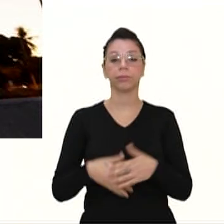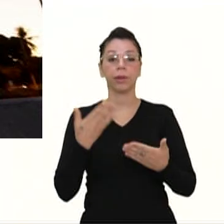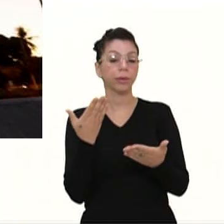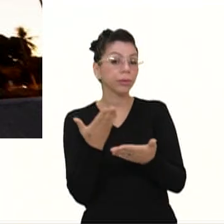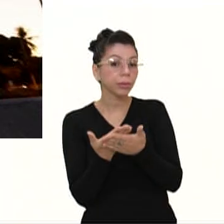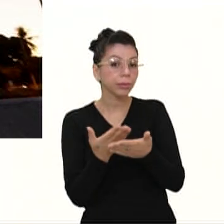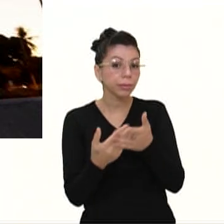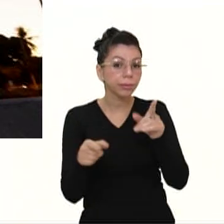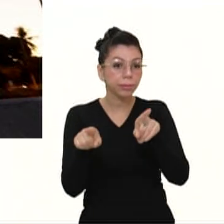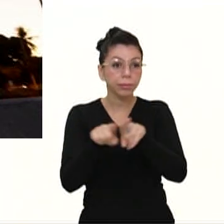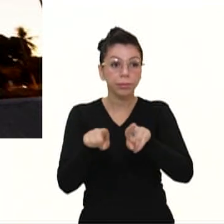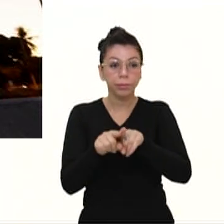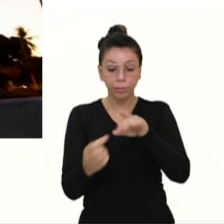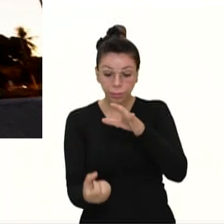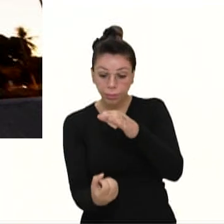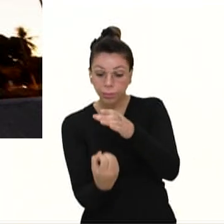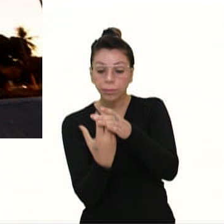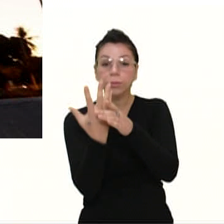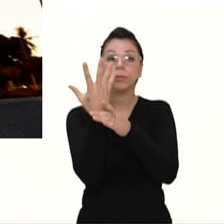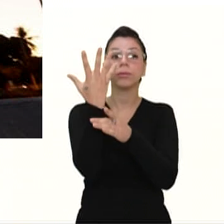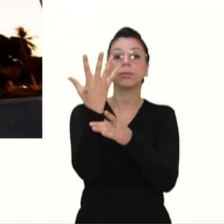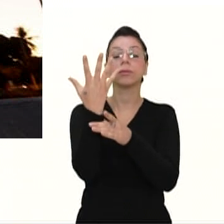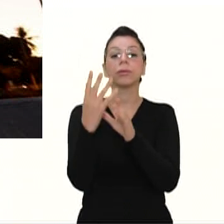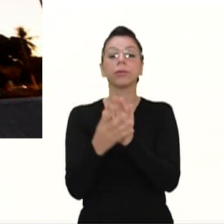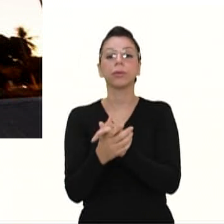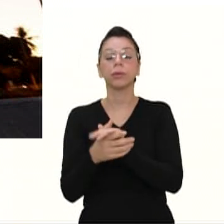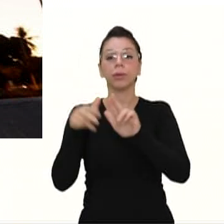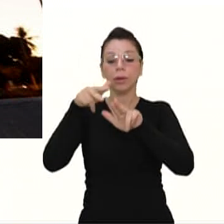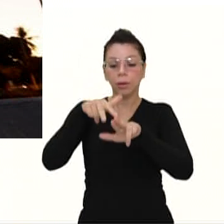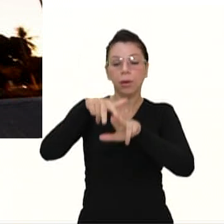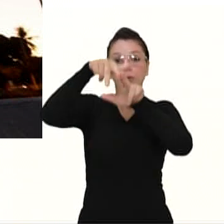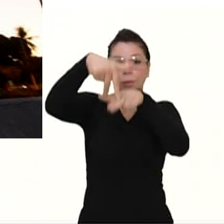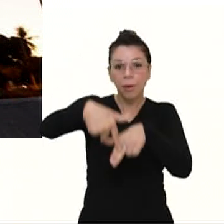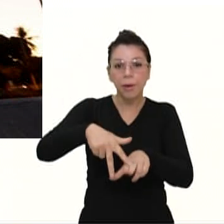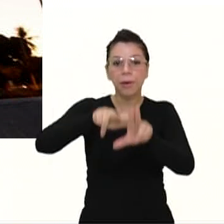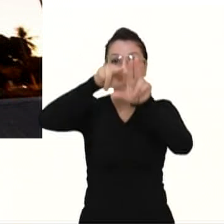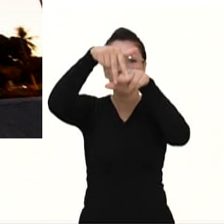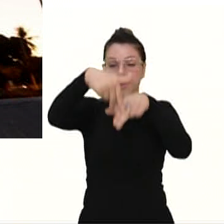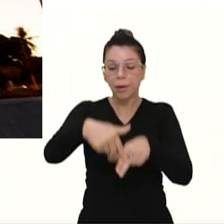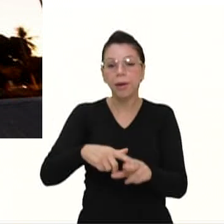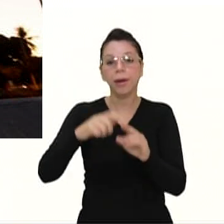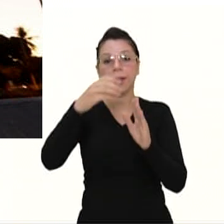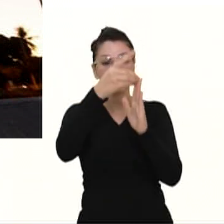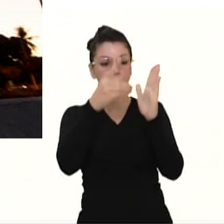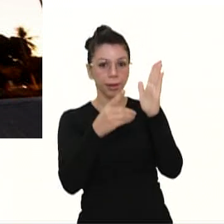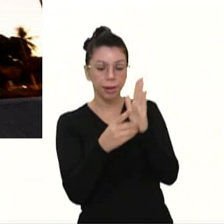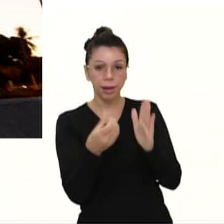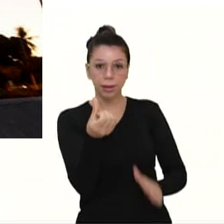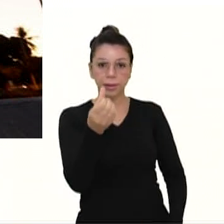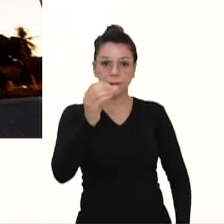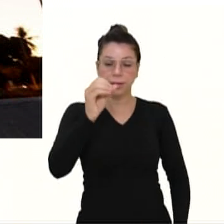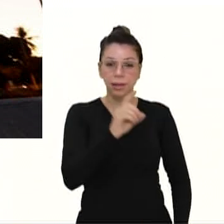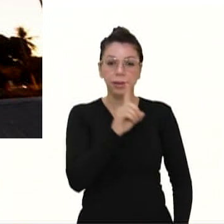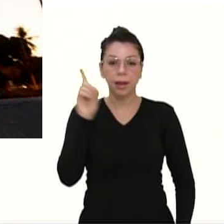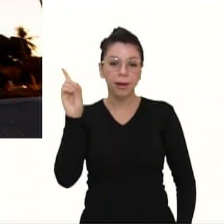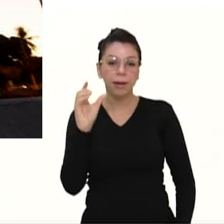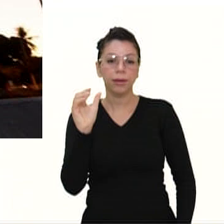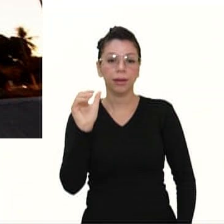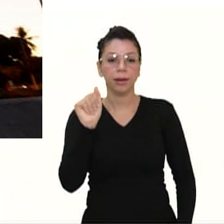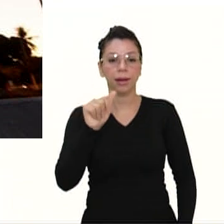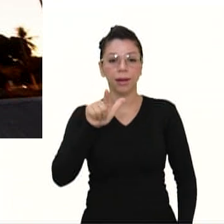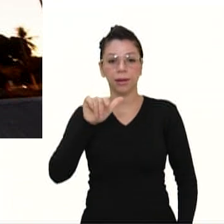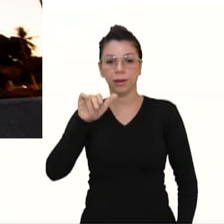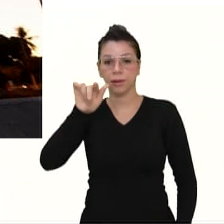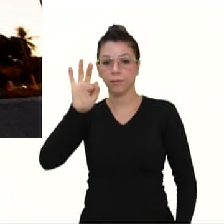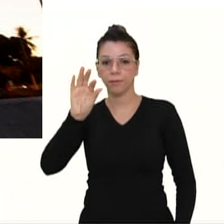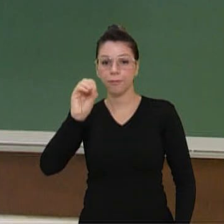Estudamos que surgiu por meio dos surfistas na década de 60 na Califórnia. E aí, dando